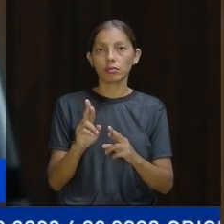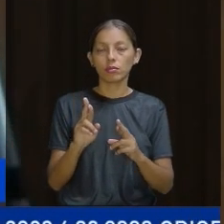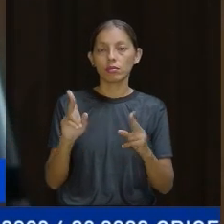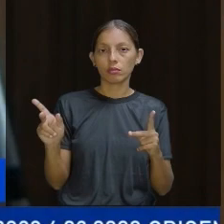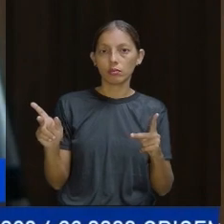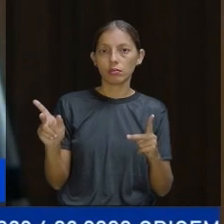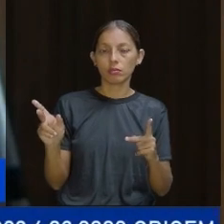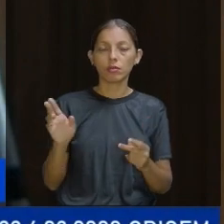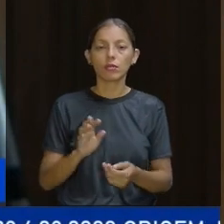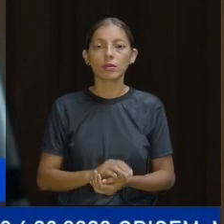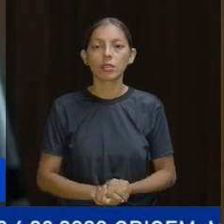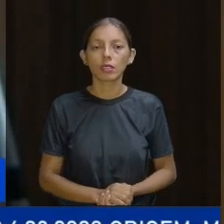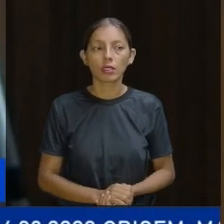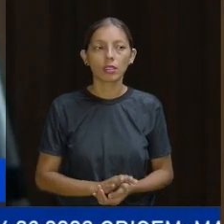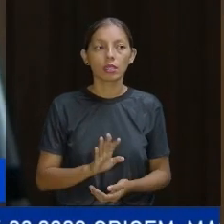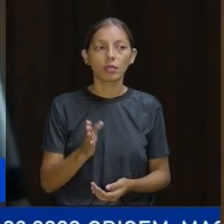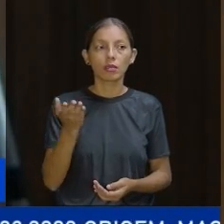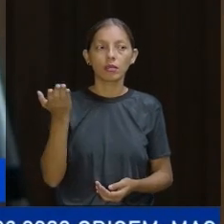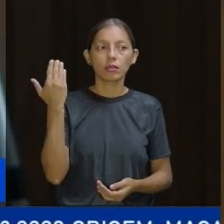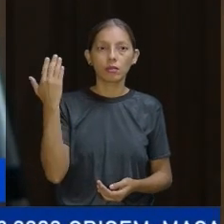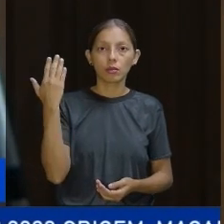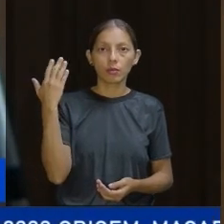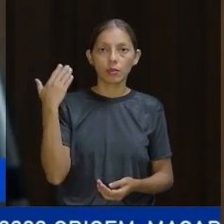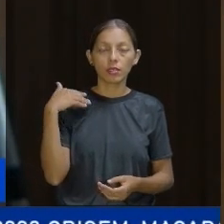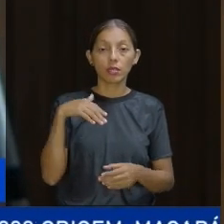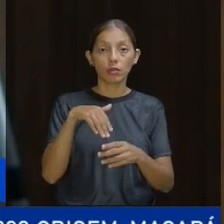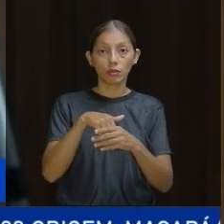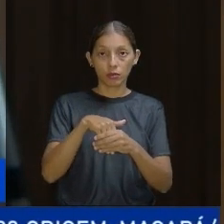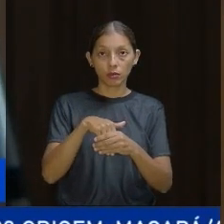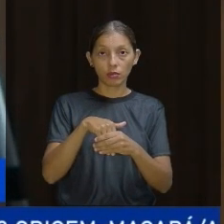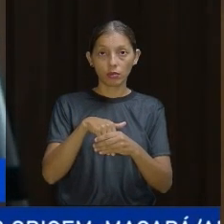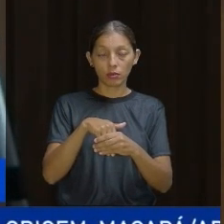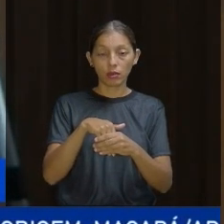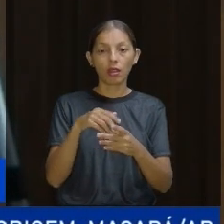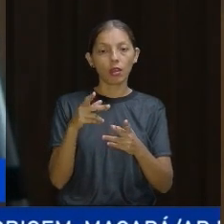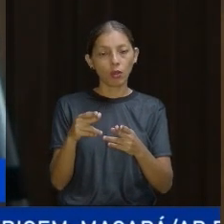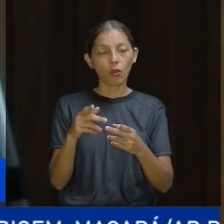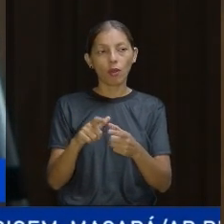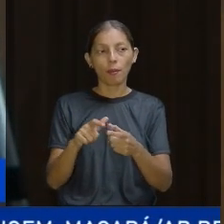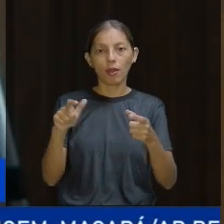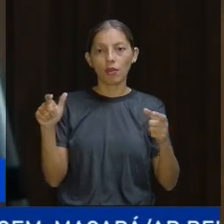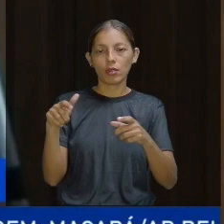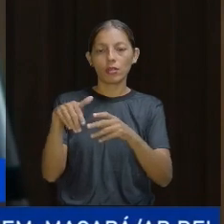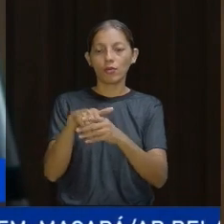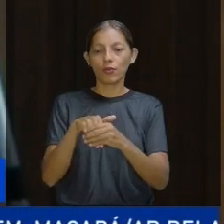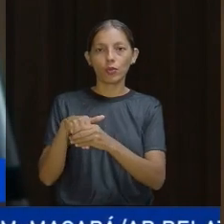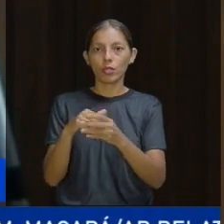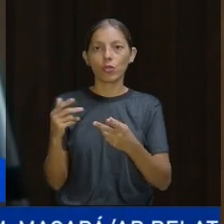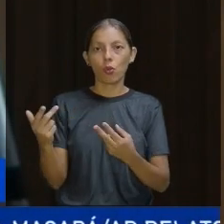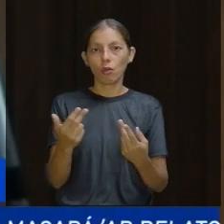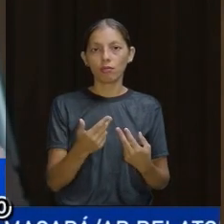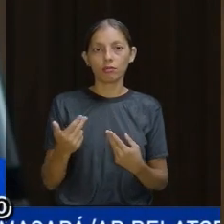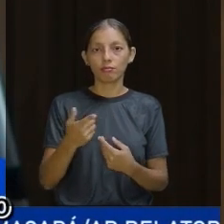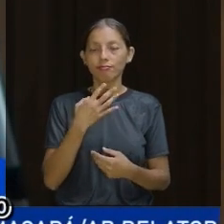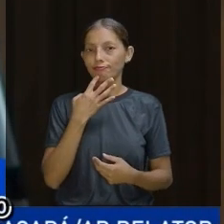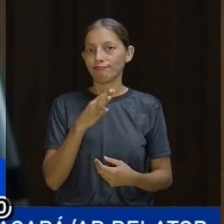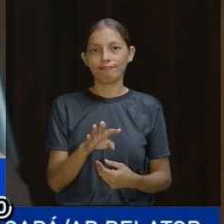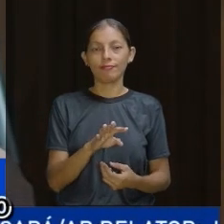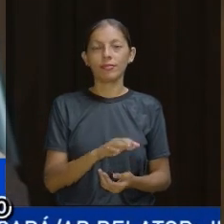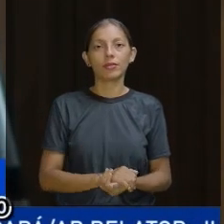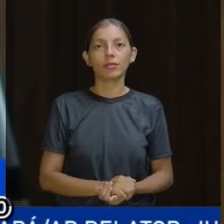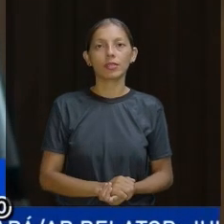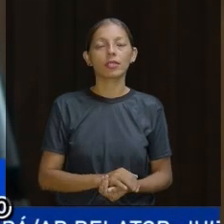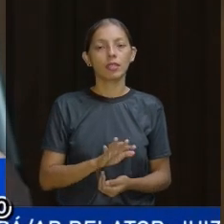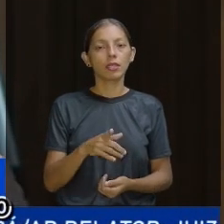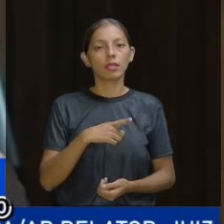mantido o voto que ele proferiu na aldeia do Manga, tinha formado a maioria no outro sentido, do não conhecimento. Então, existe